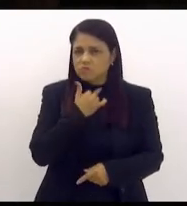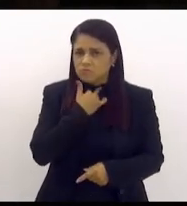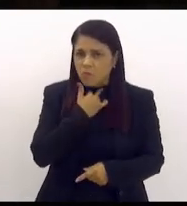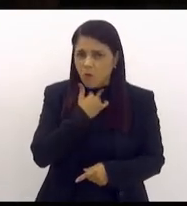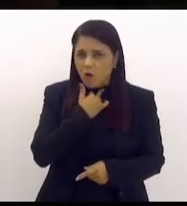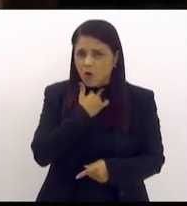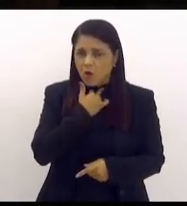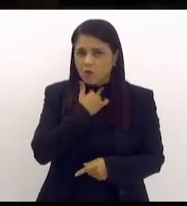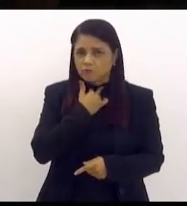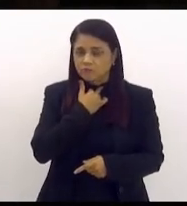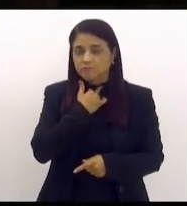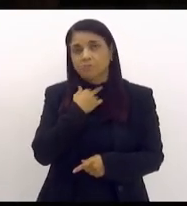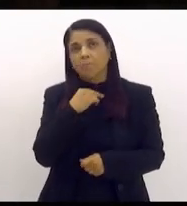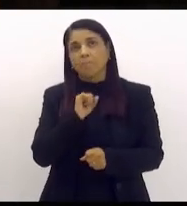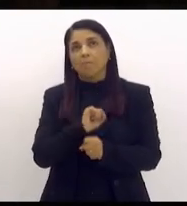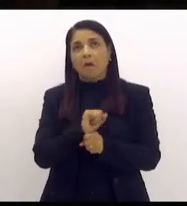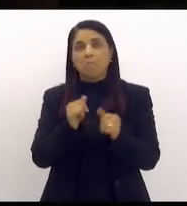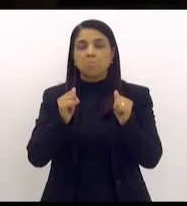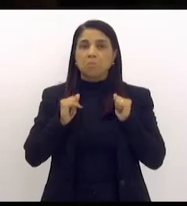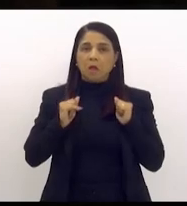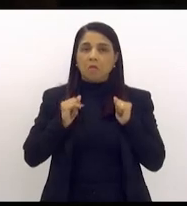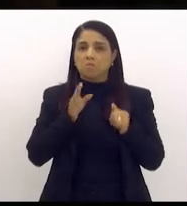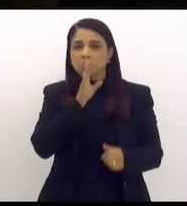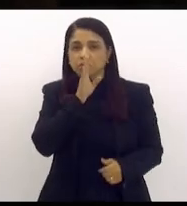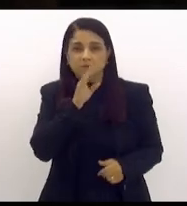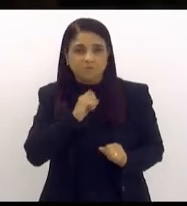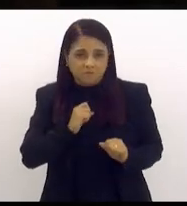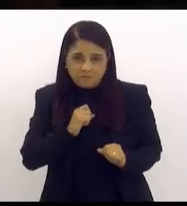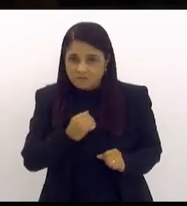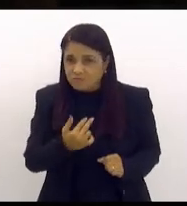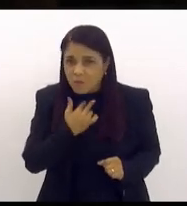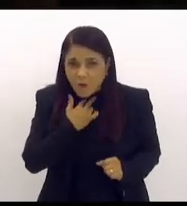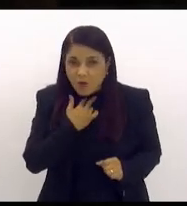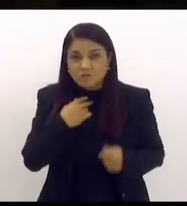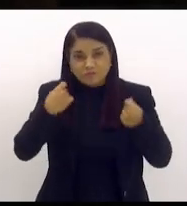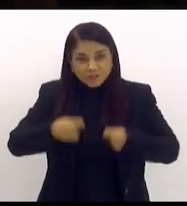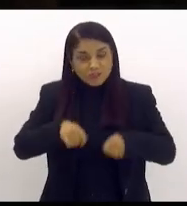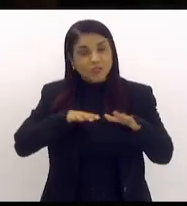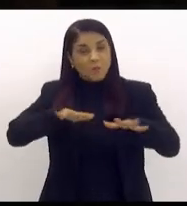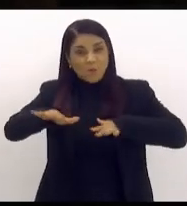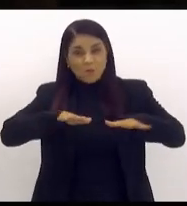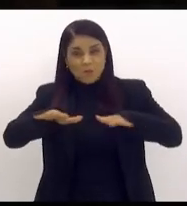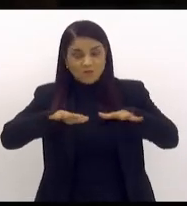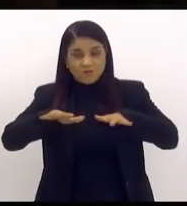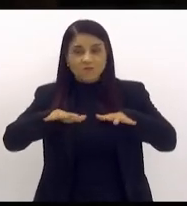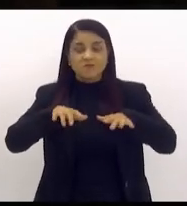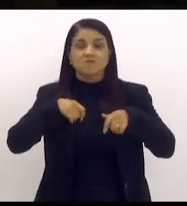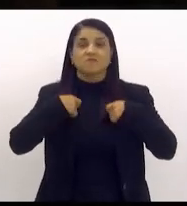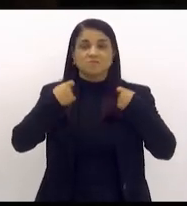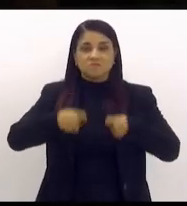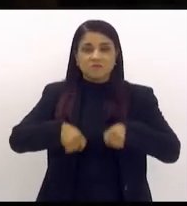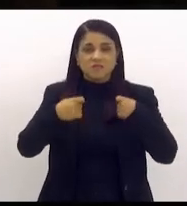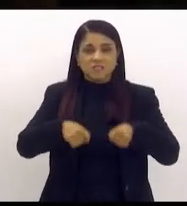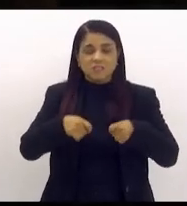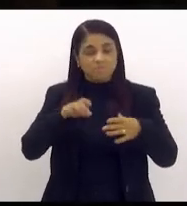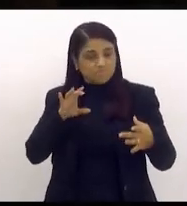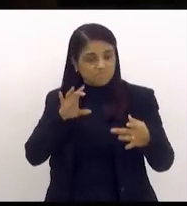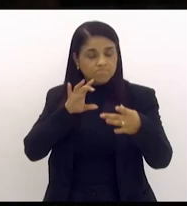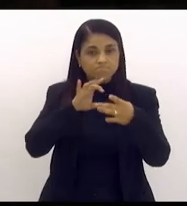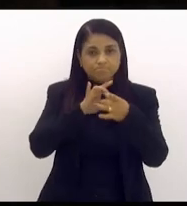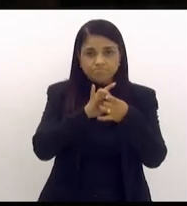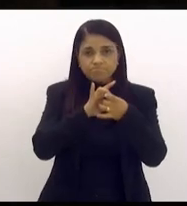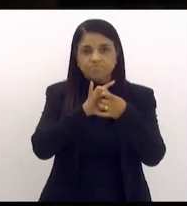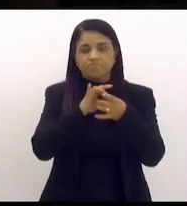assistir parado calado sem nos mobilizarmos sem criarmos uma sinergia e